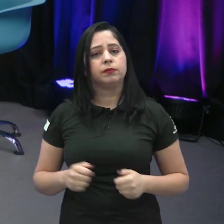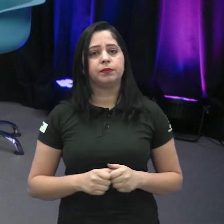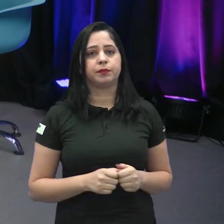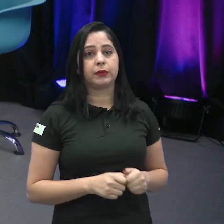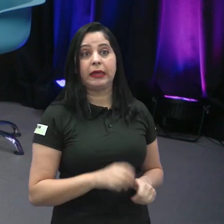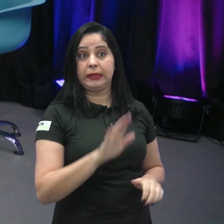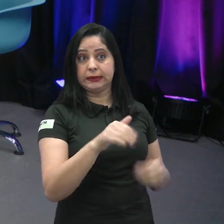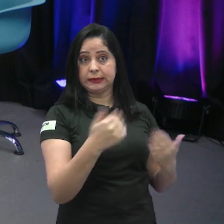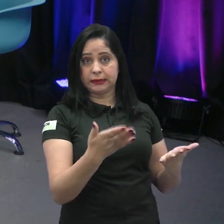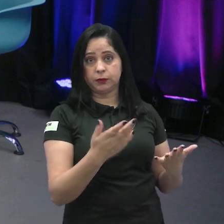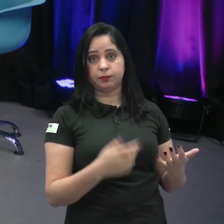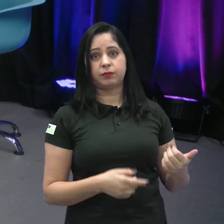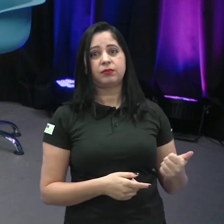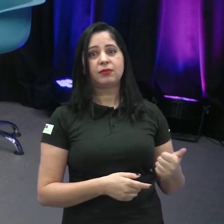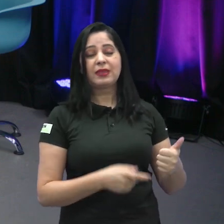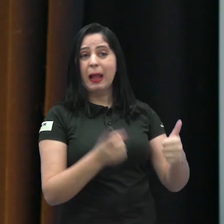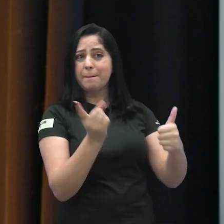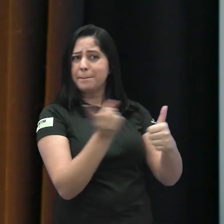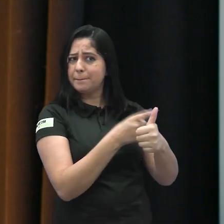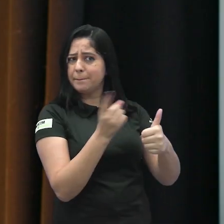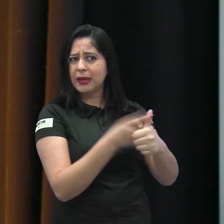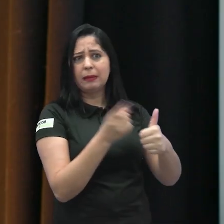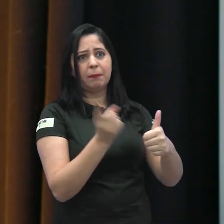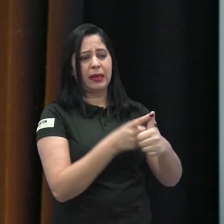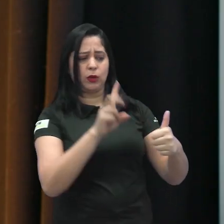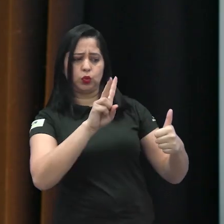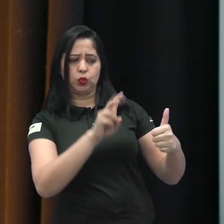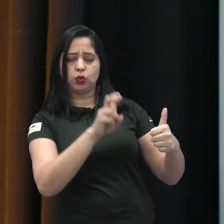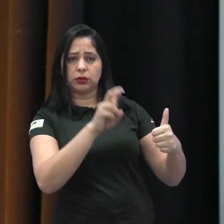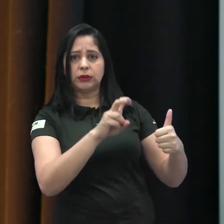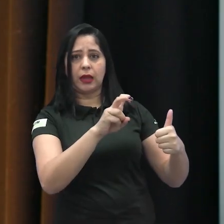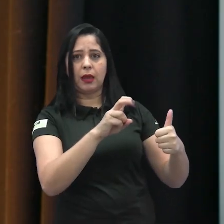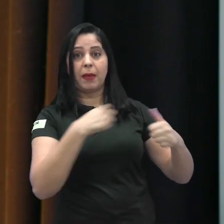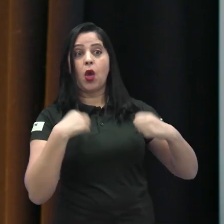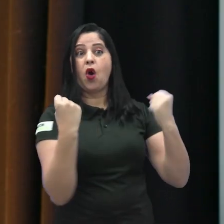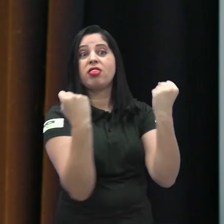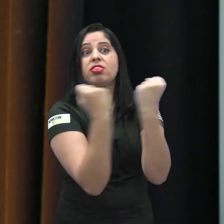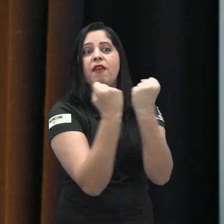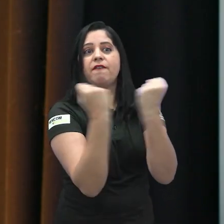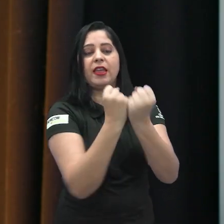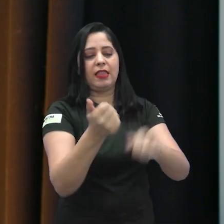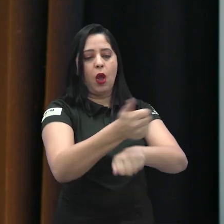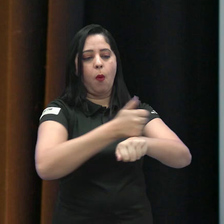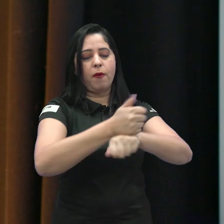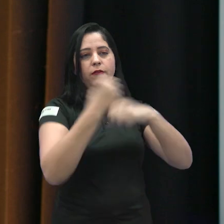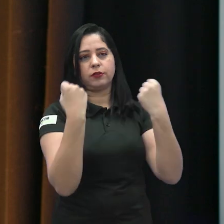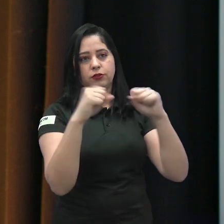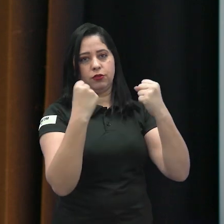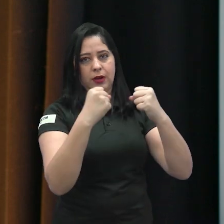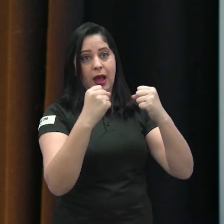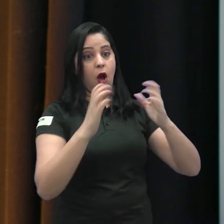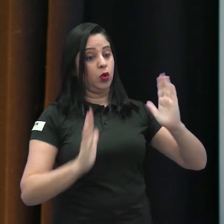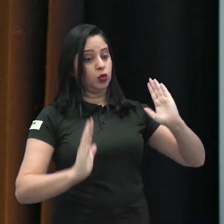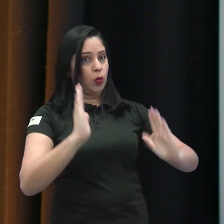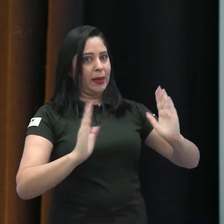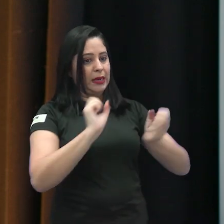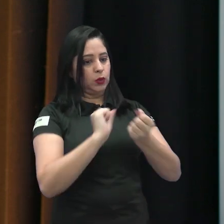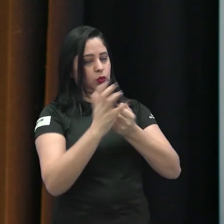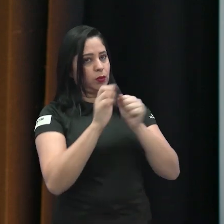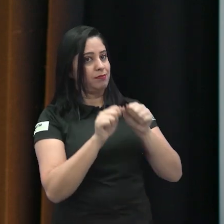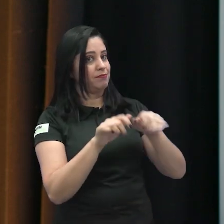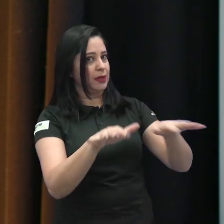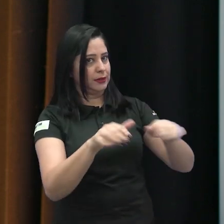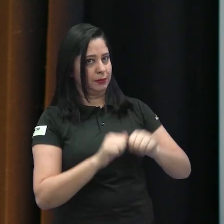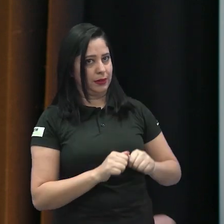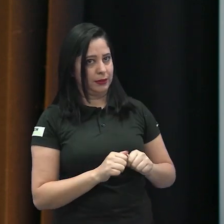física? Então, nós tivemos uma das minhas primeiras pautas foi a defesa do profissional de educação física em meio à